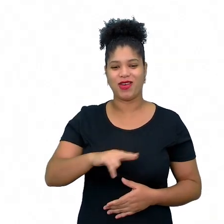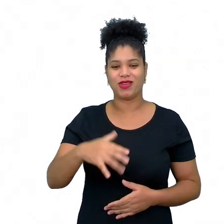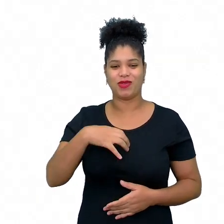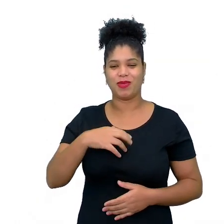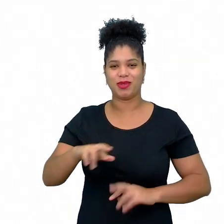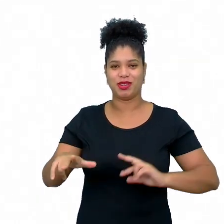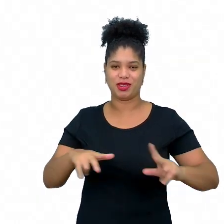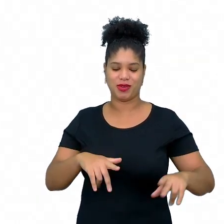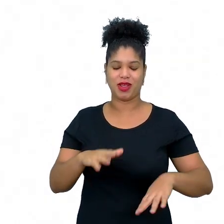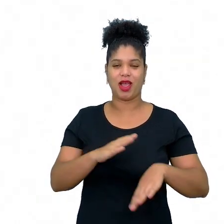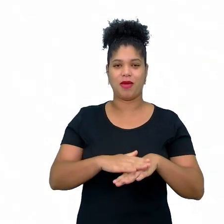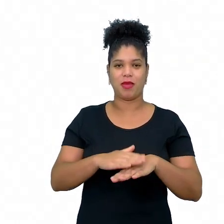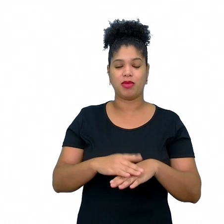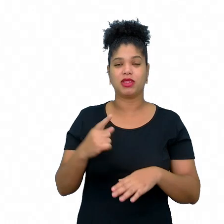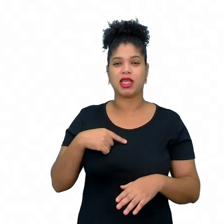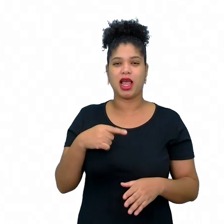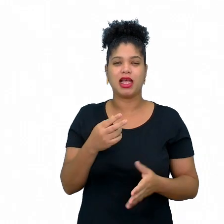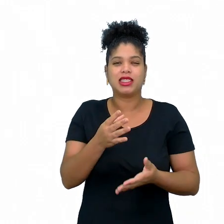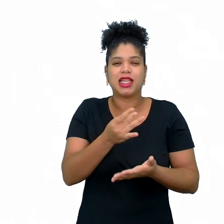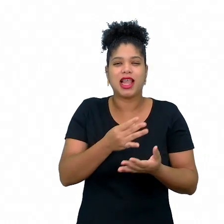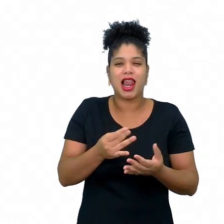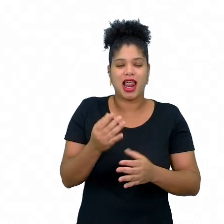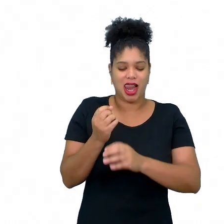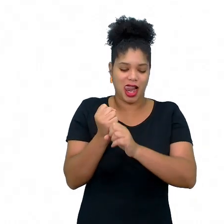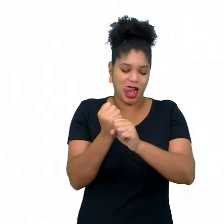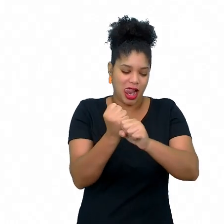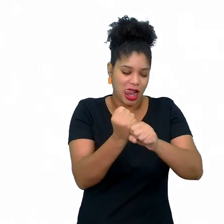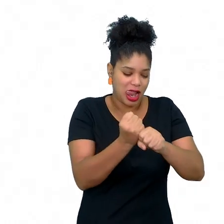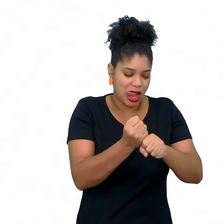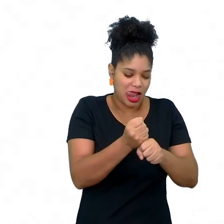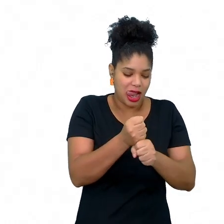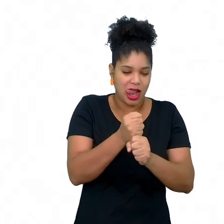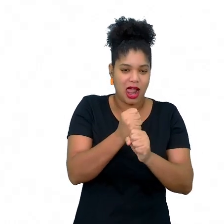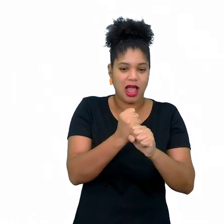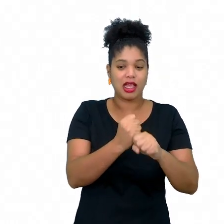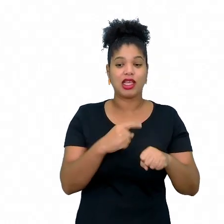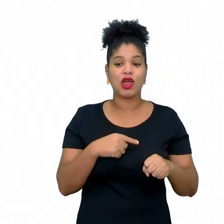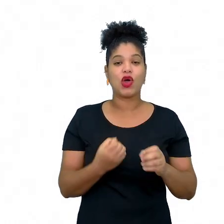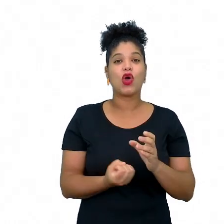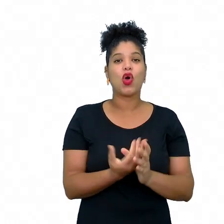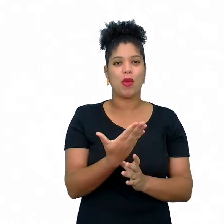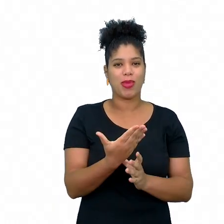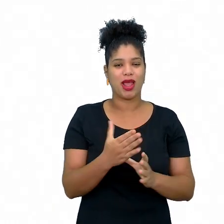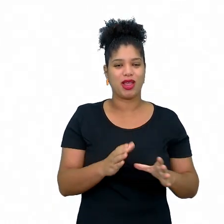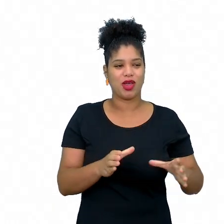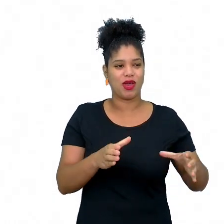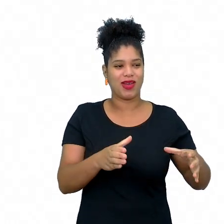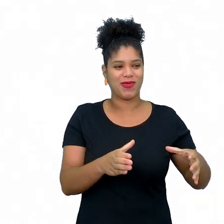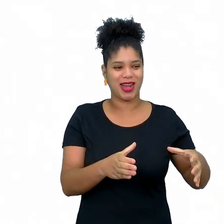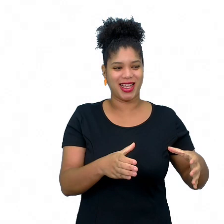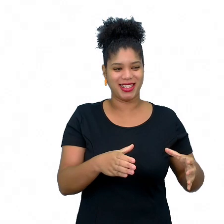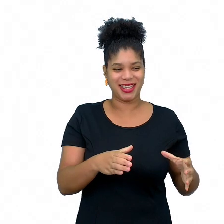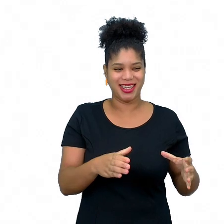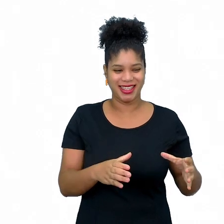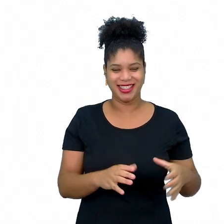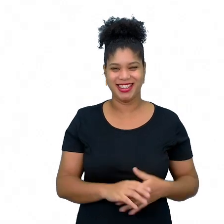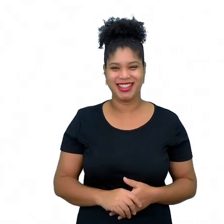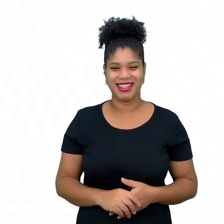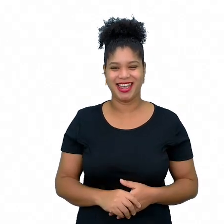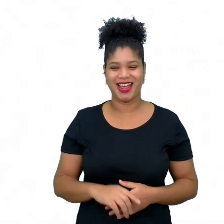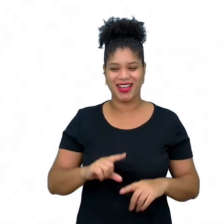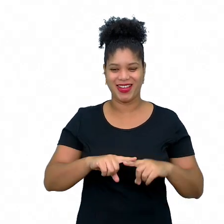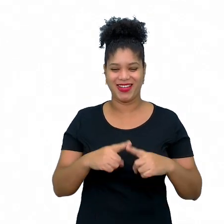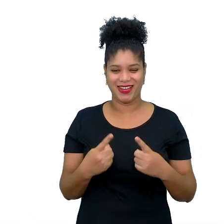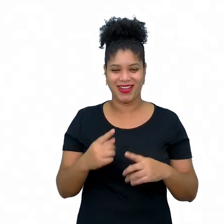feito confeitaria fina, e eu comprei uma forma bem diferente para poder fazer um bolo diferente.